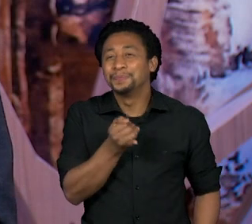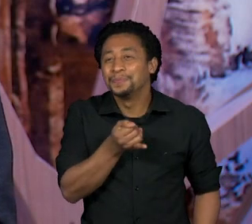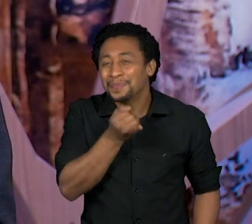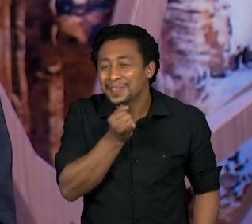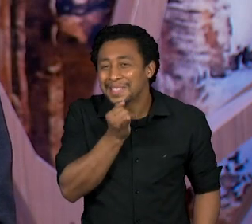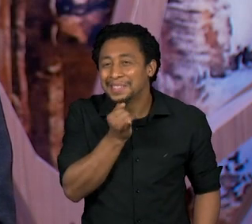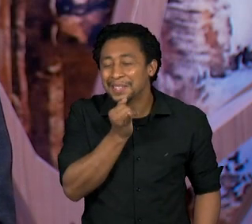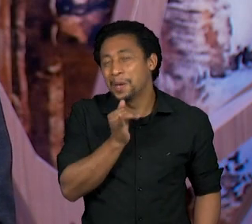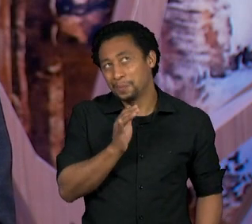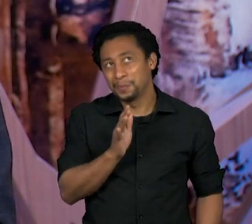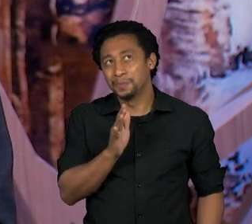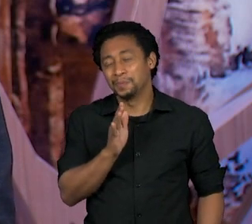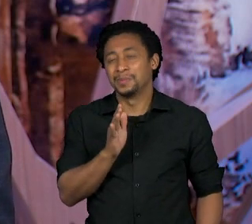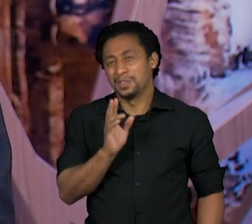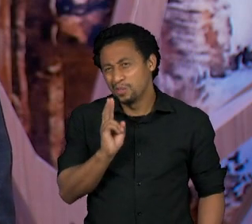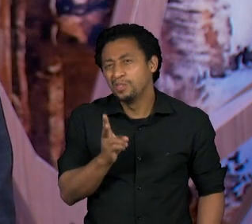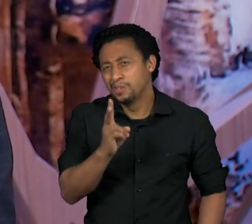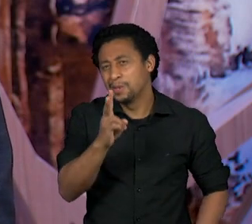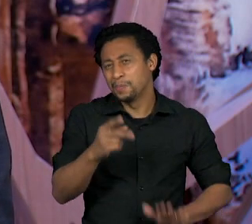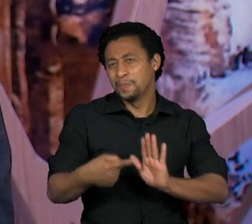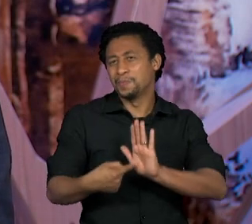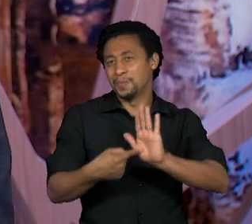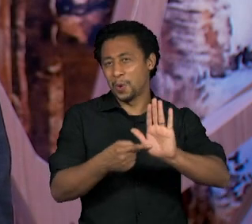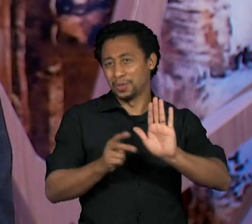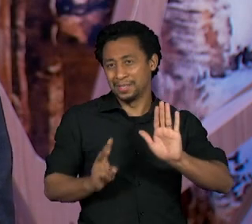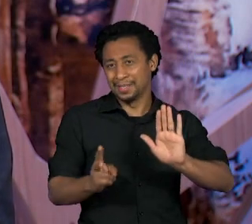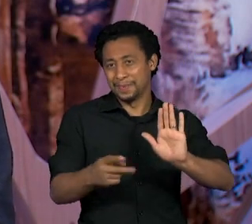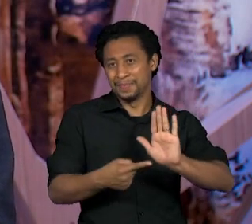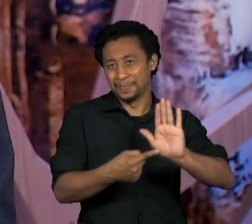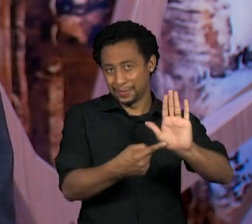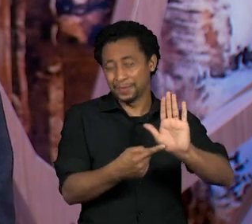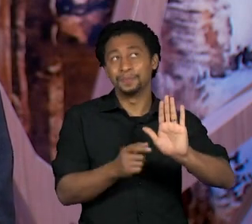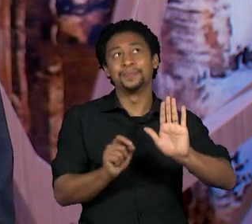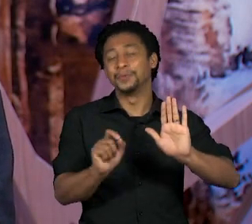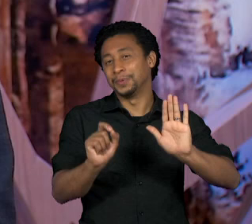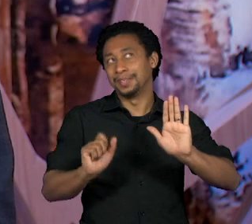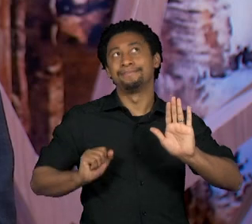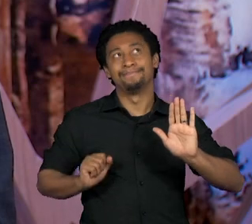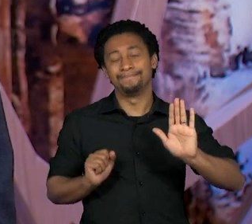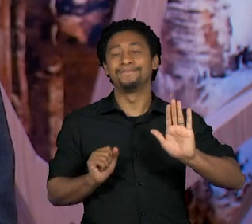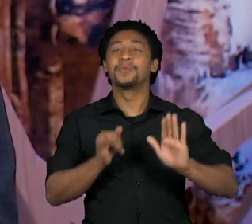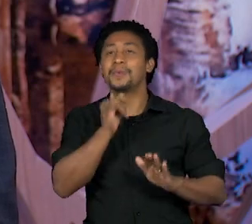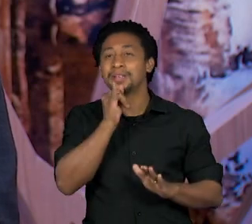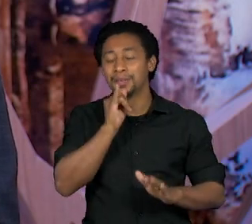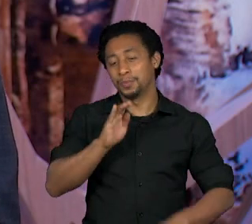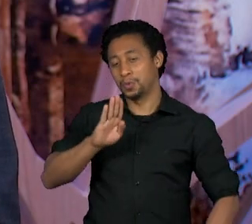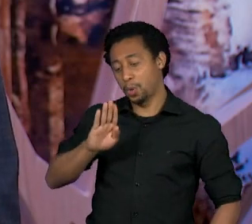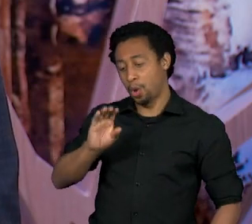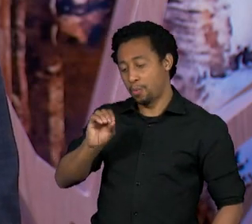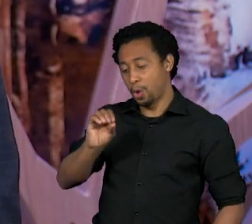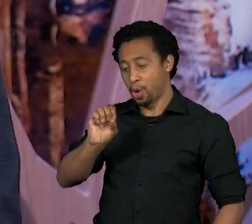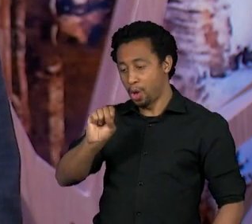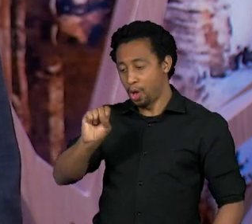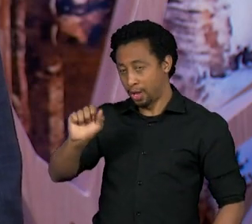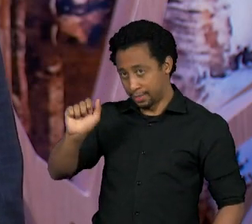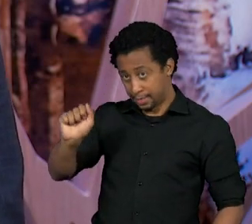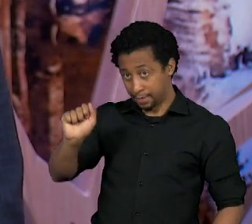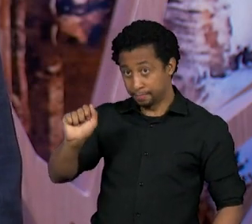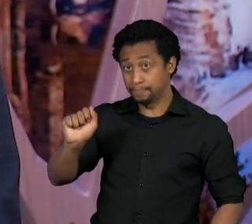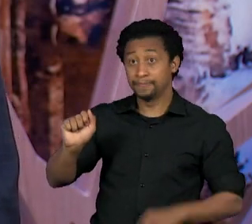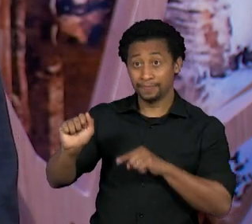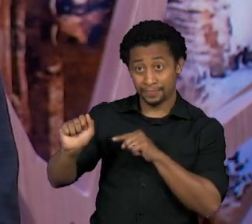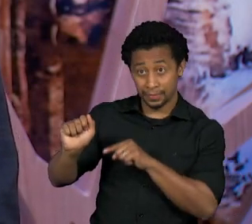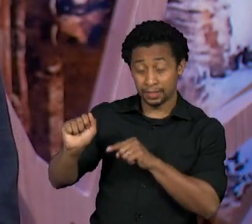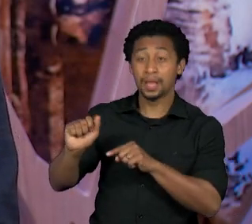muito, que eu falo, que é muito claro. Por exemplo, Bossa Nova, você pega